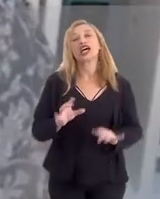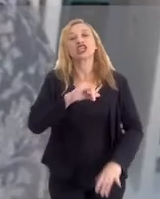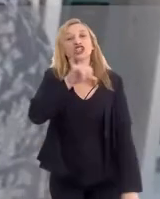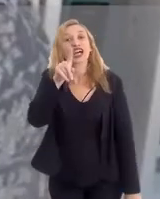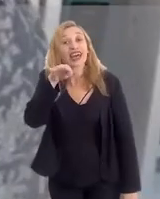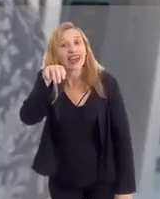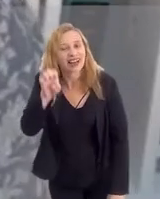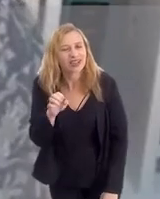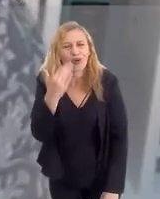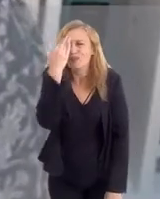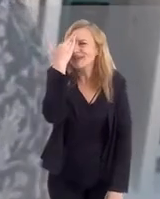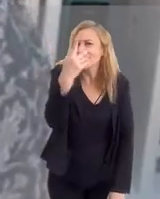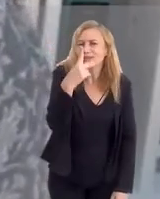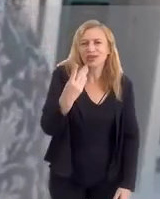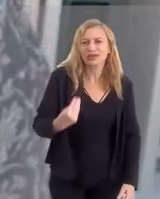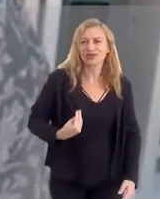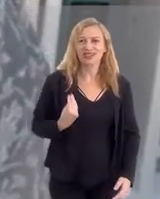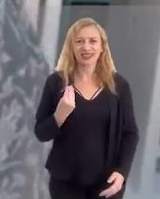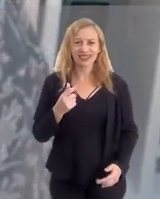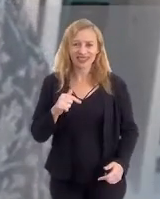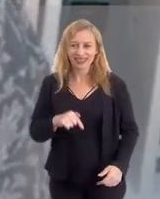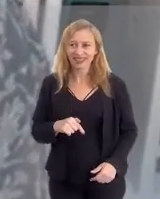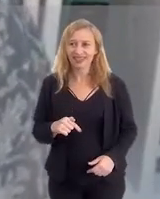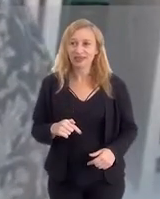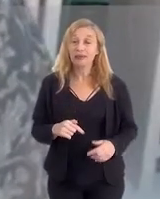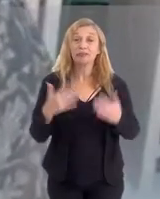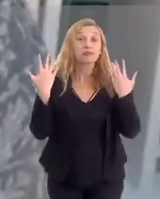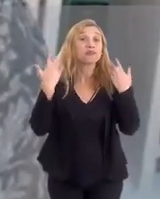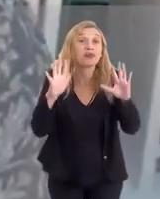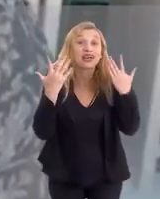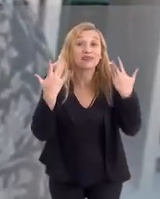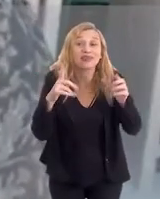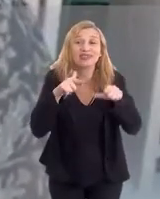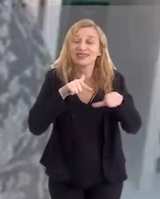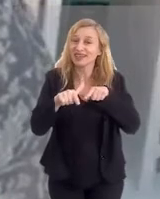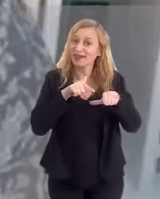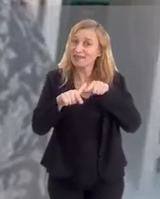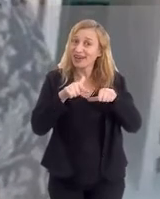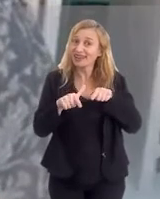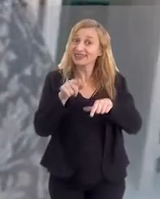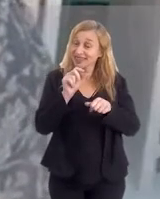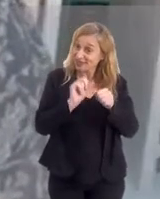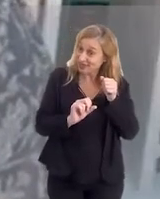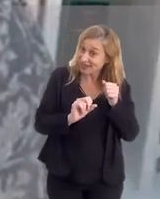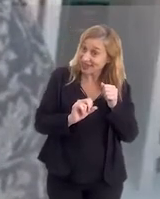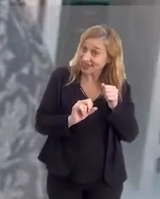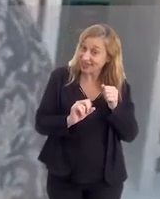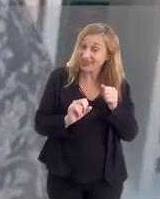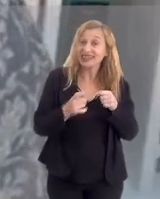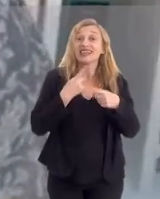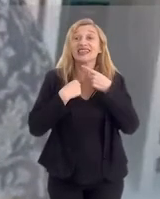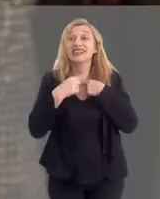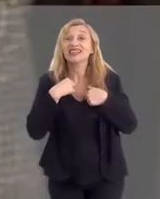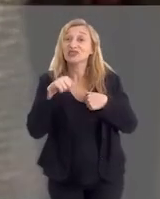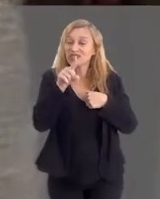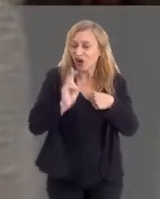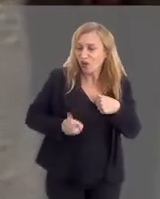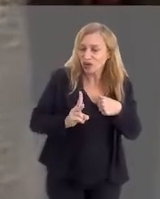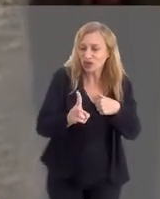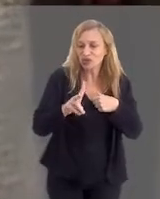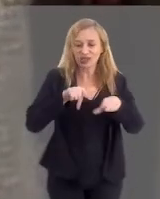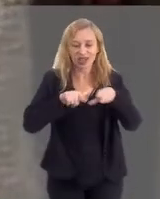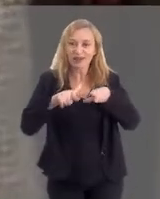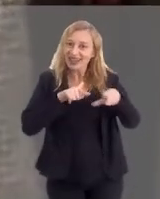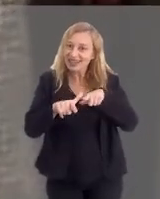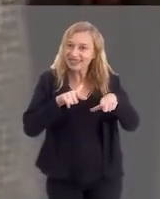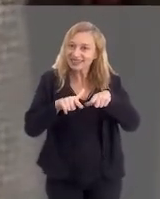conta. Jaqueline, muito obrigado pela sua participação. Parabéns pelo trabalho que você tem realizado. O desejo é que